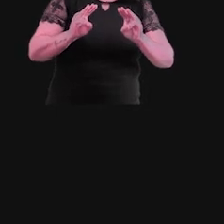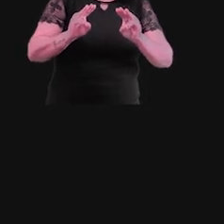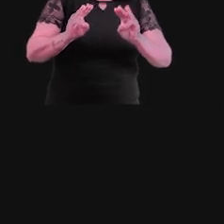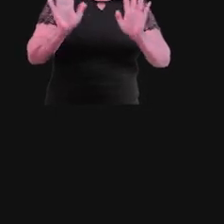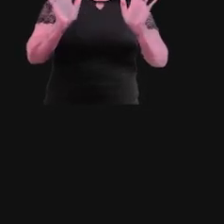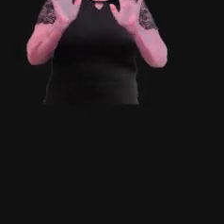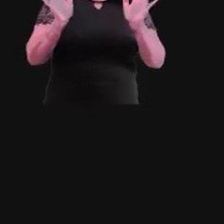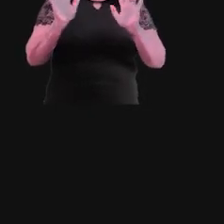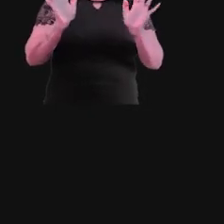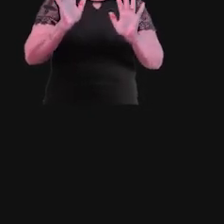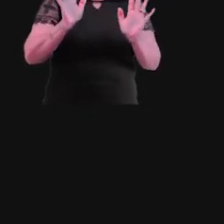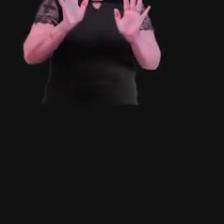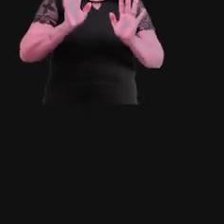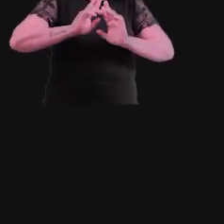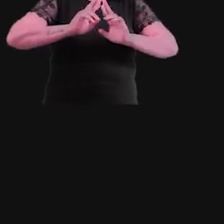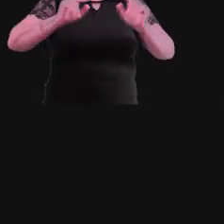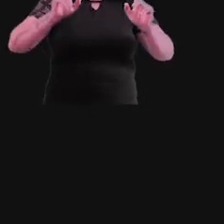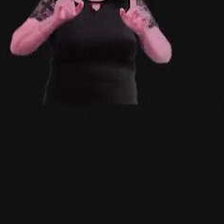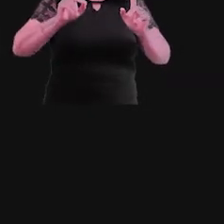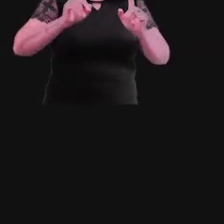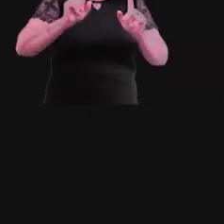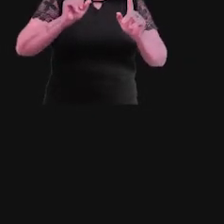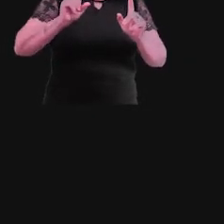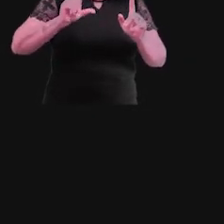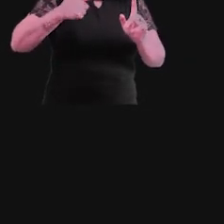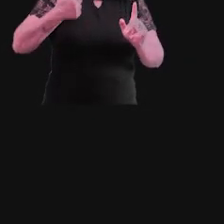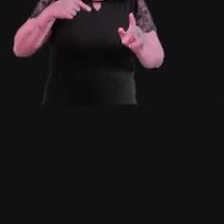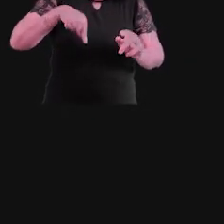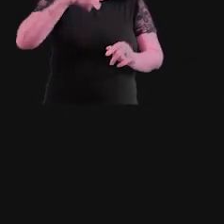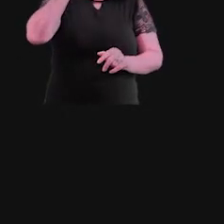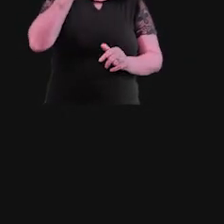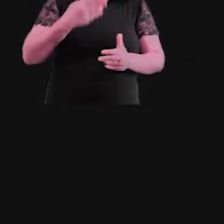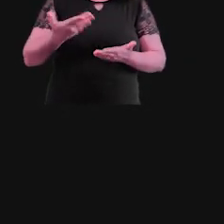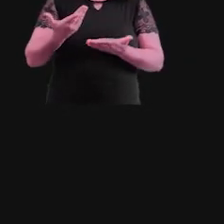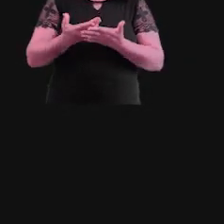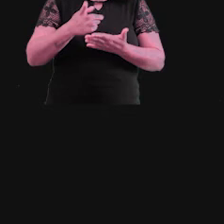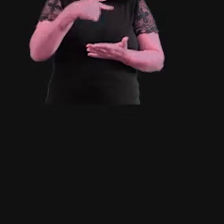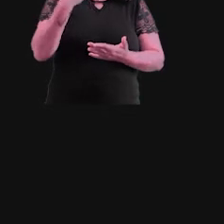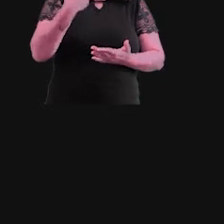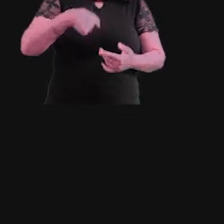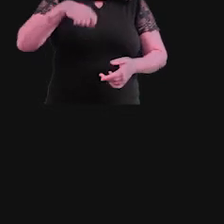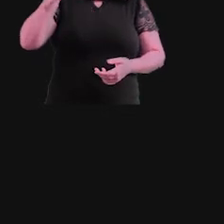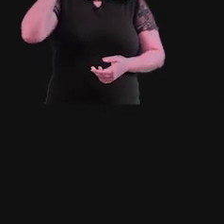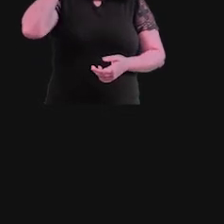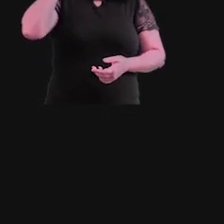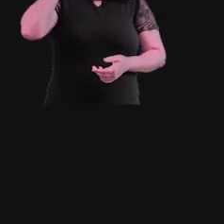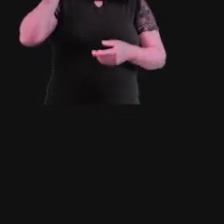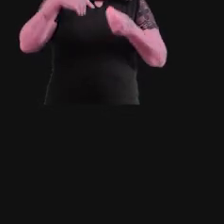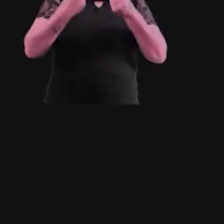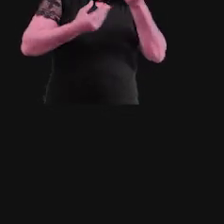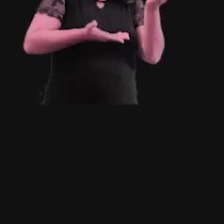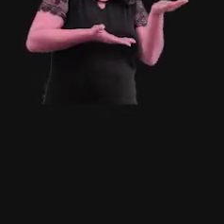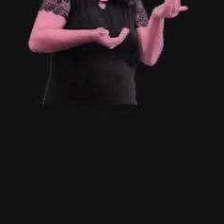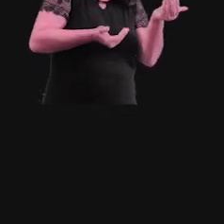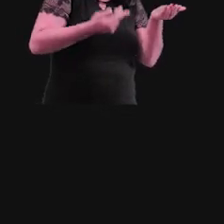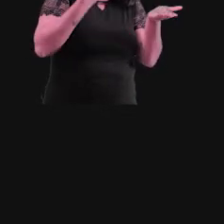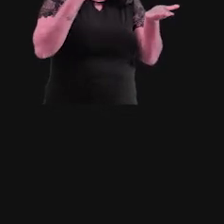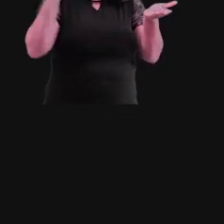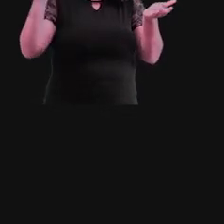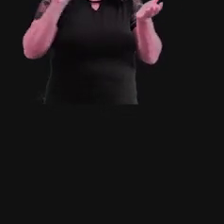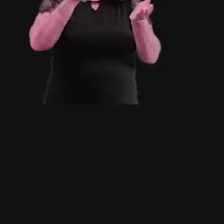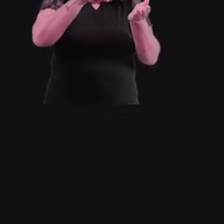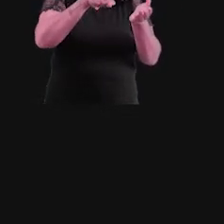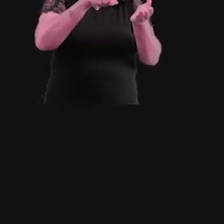não é parte da nossa realidade brasileira, infelizmente. Então, a gente quis entender como que os adolescentes visitam